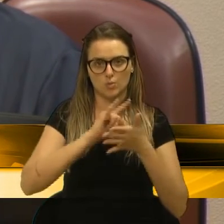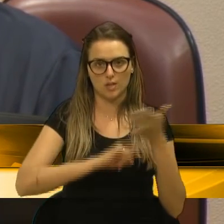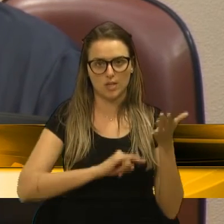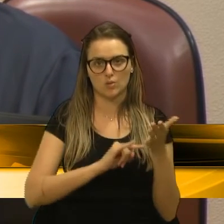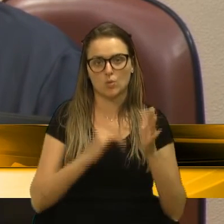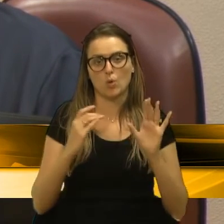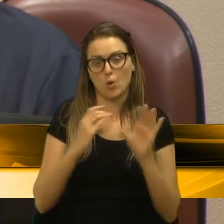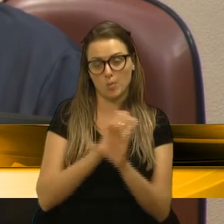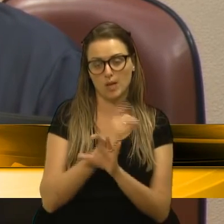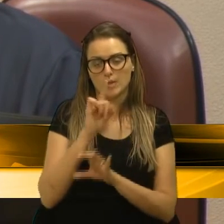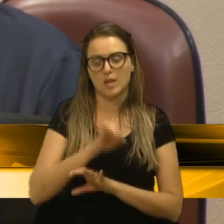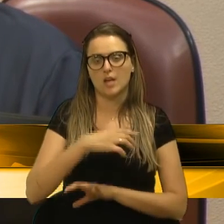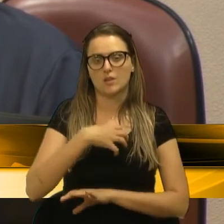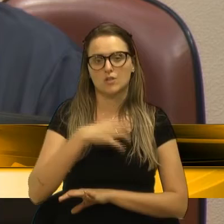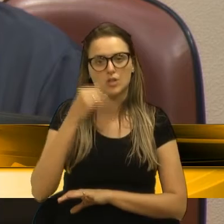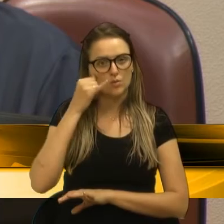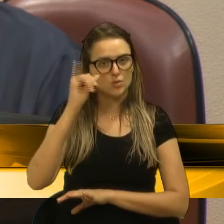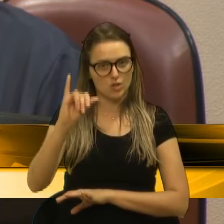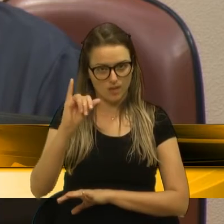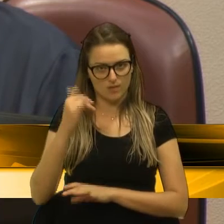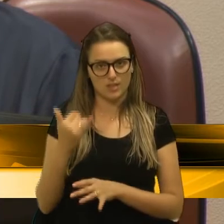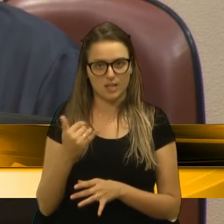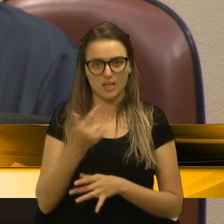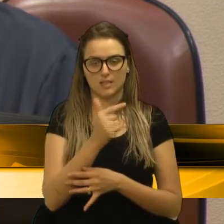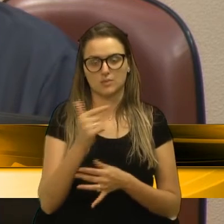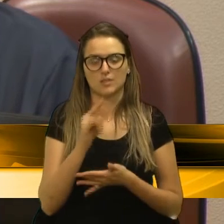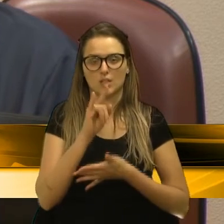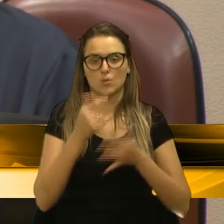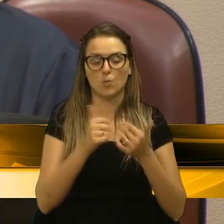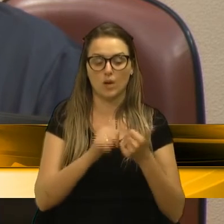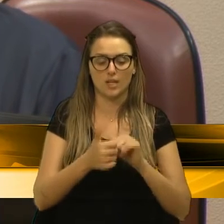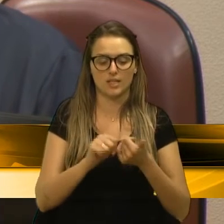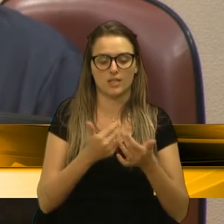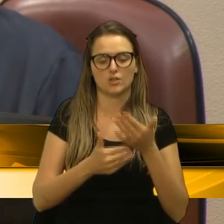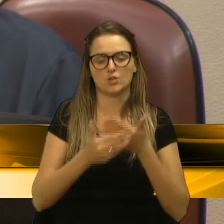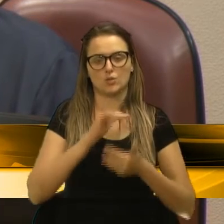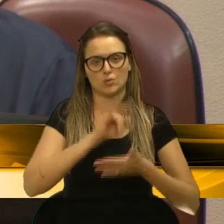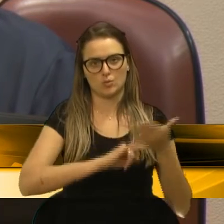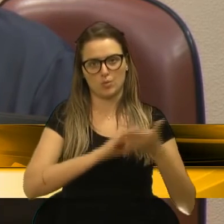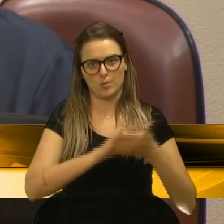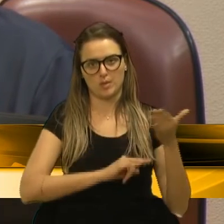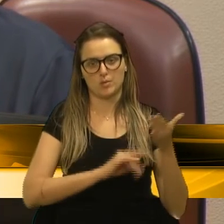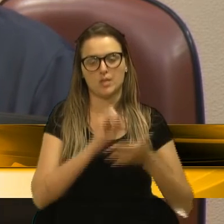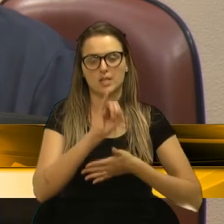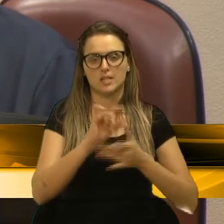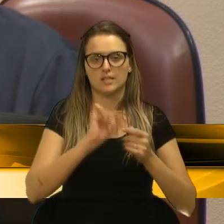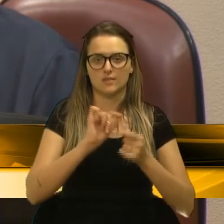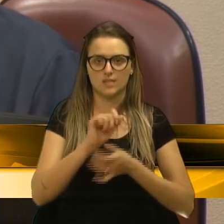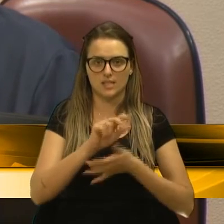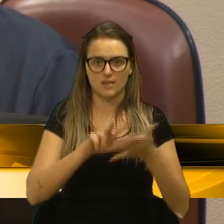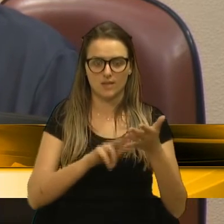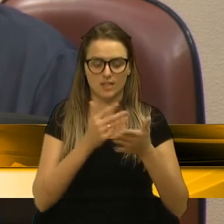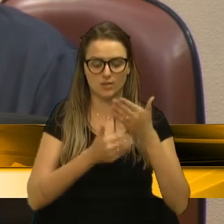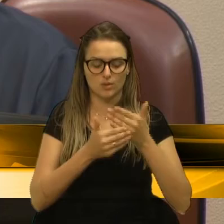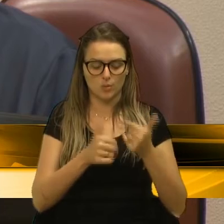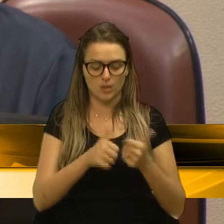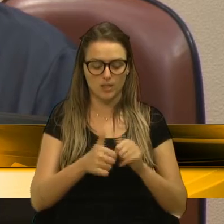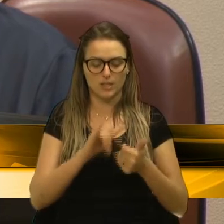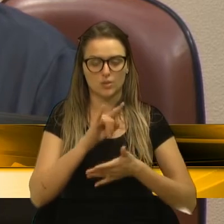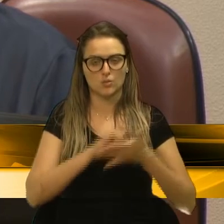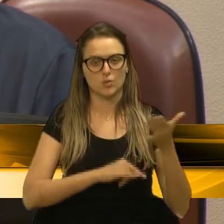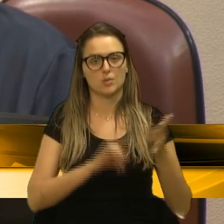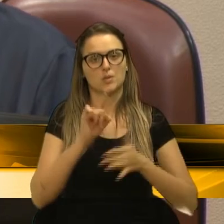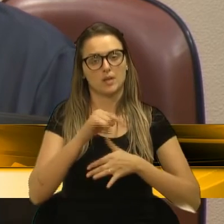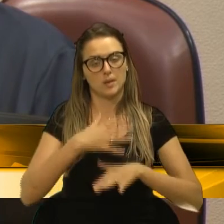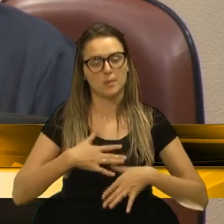uma forma de evitar a subjetividade, não havendo análise da qualidade do documento. Sustenta que, caso fosse analisada a qualidade da documentação, certamente seria